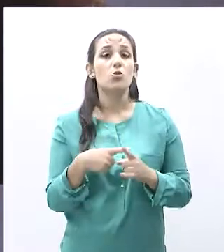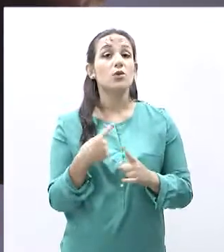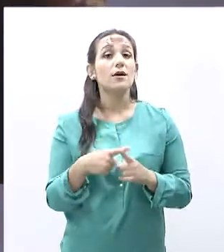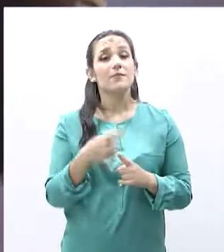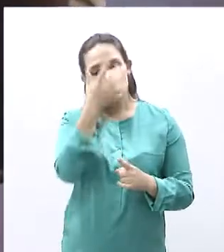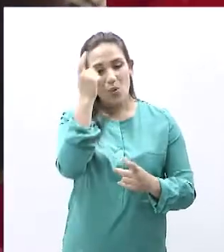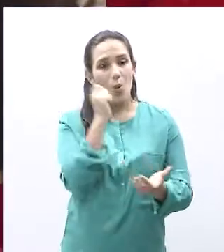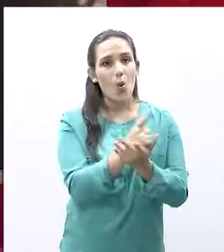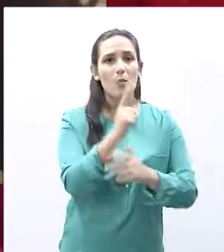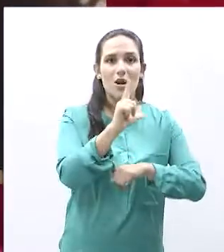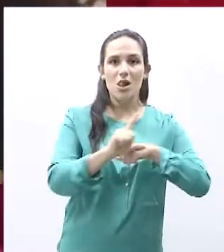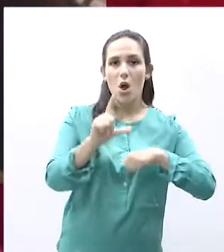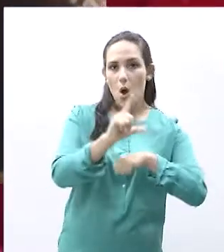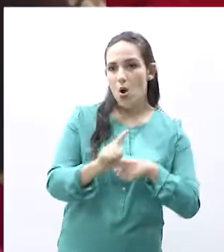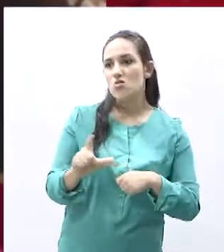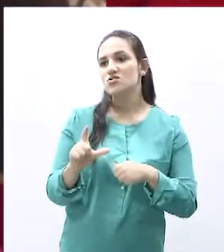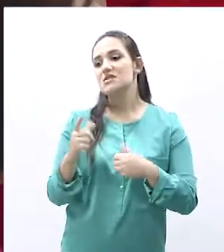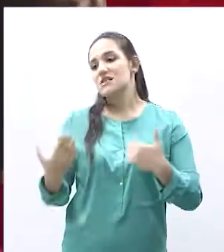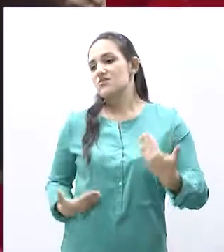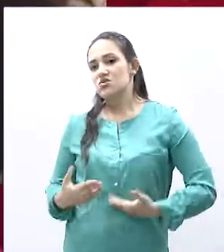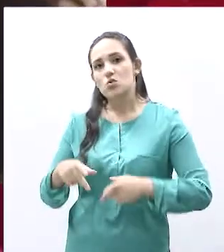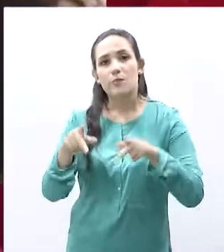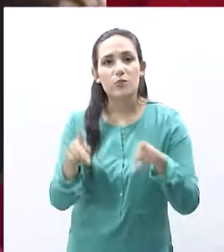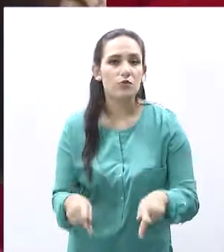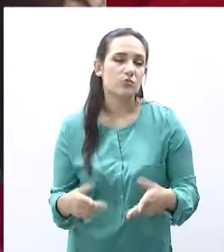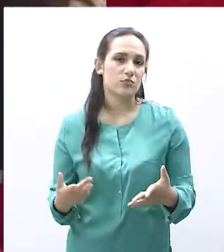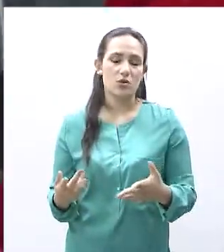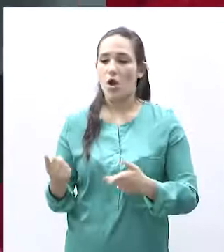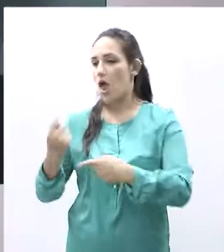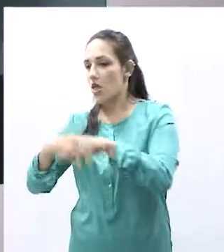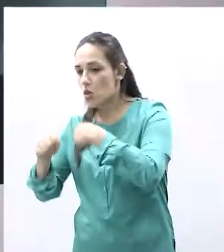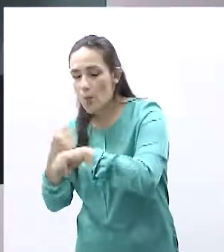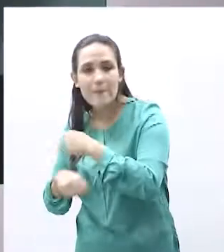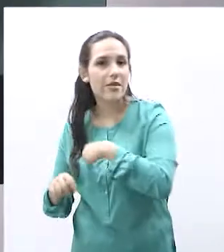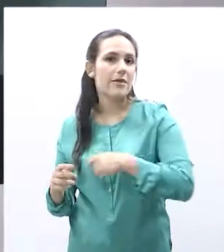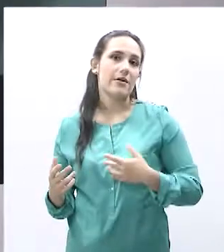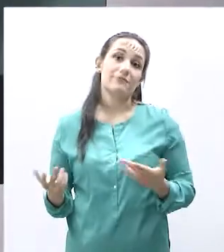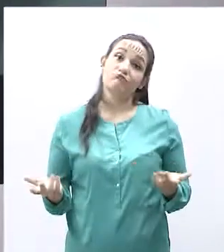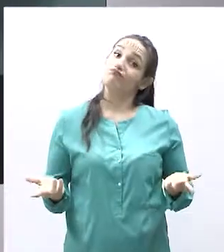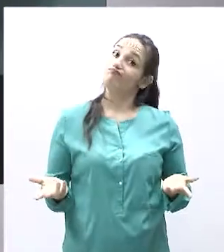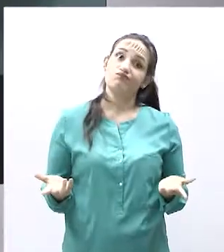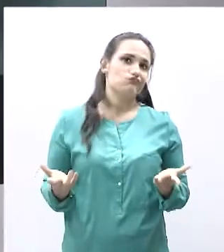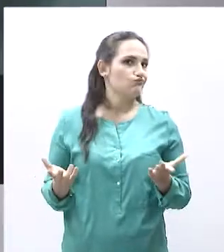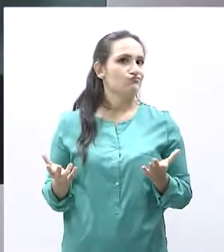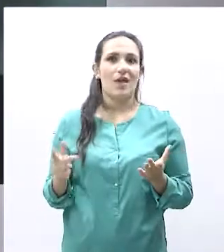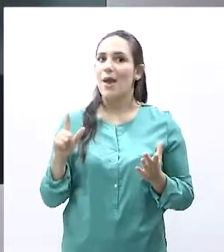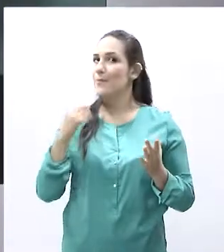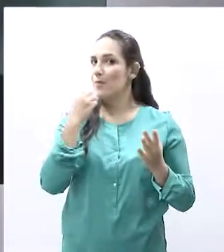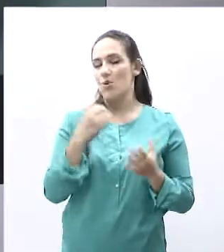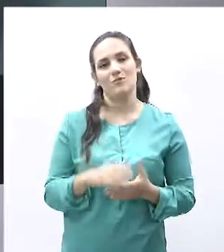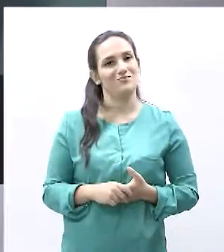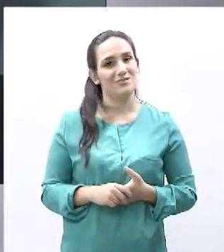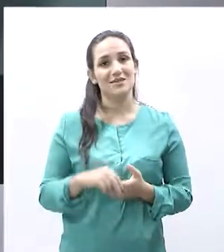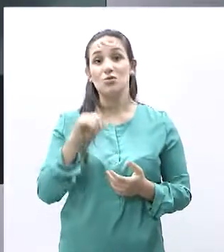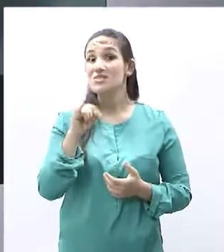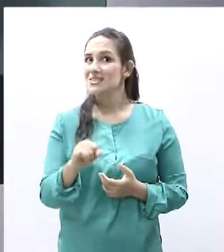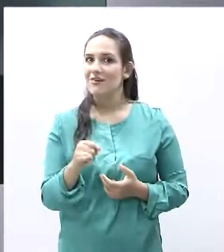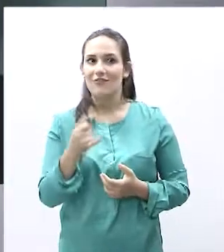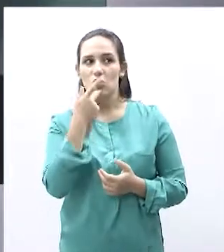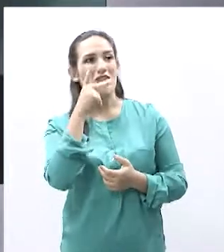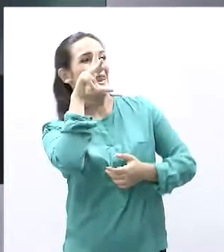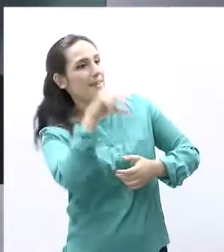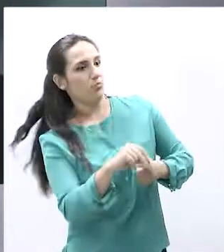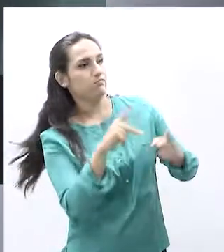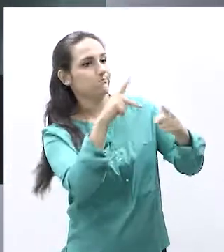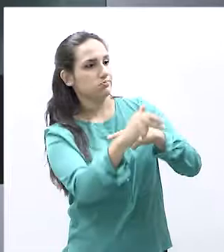importante para os serviços, é importante para a economia no geral, e essas pessoas que tiveram indeferimento ou